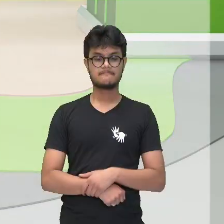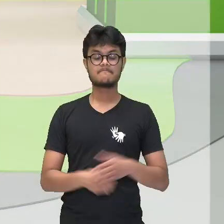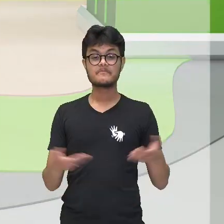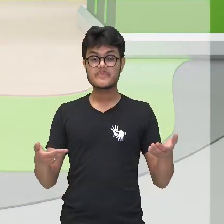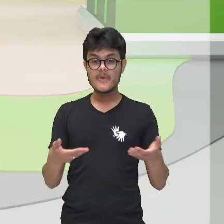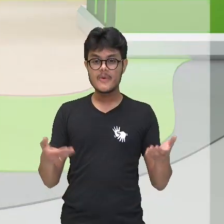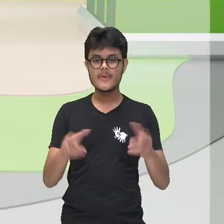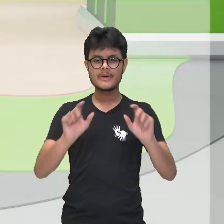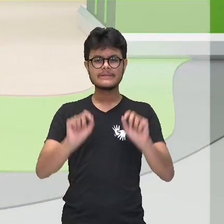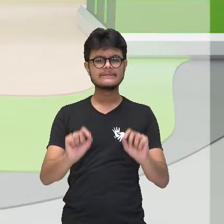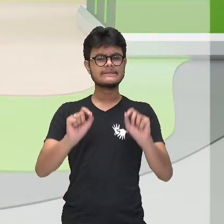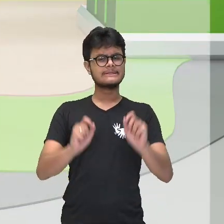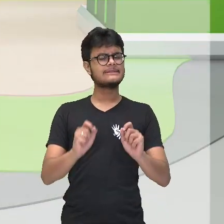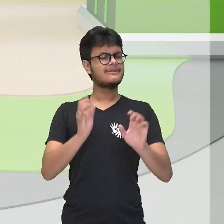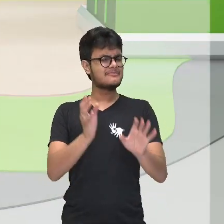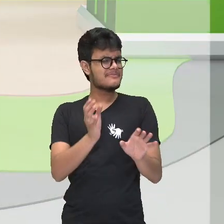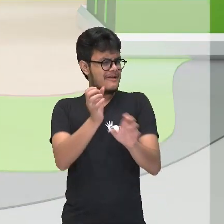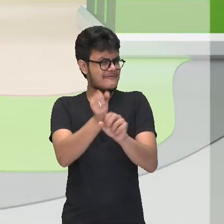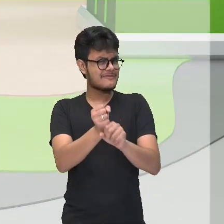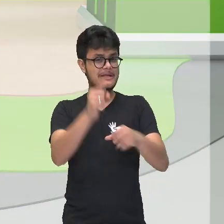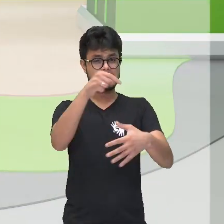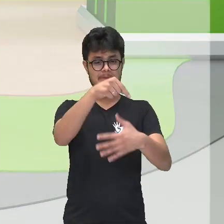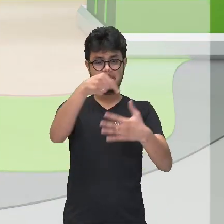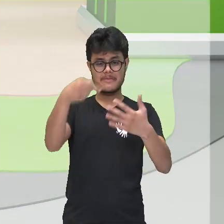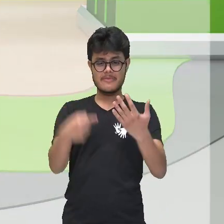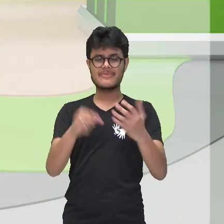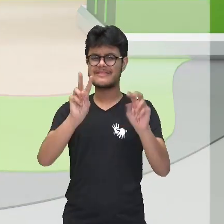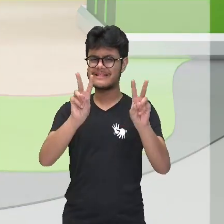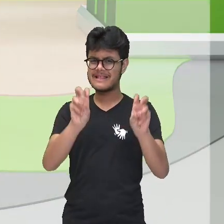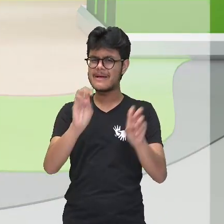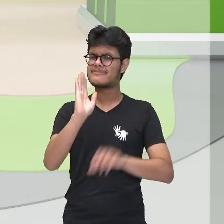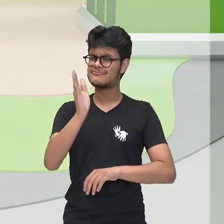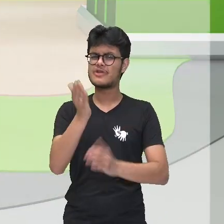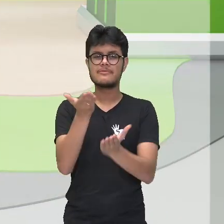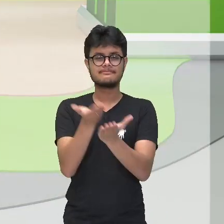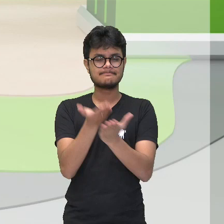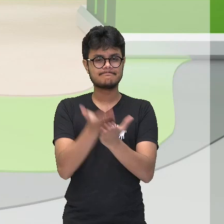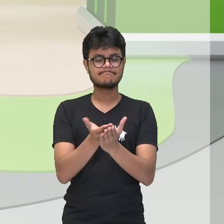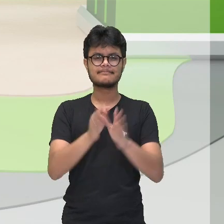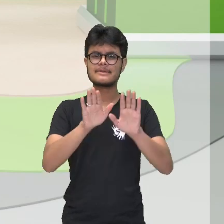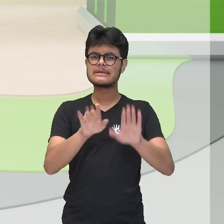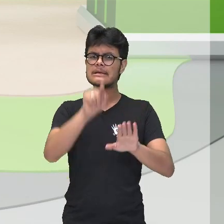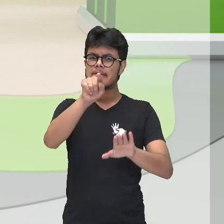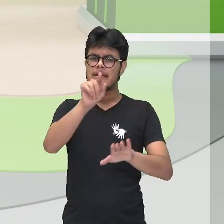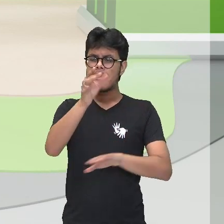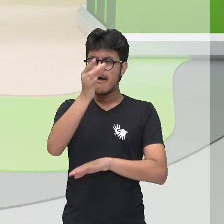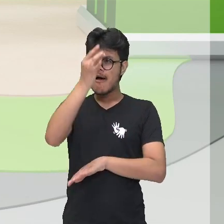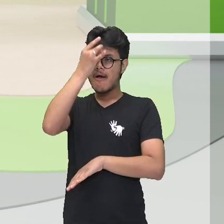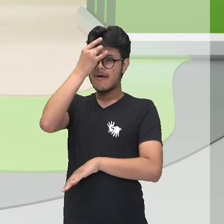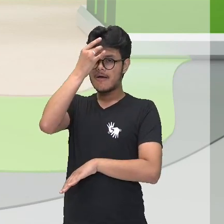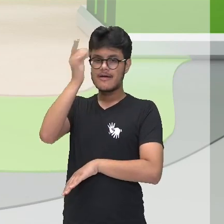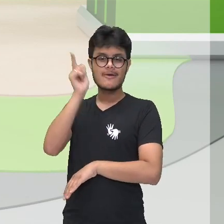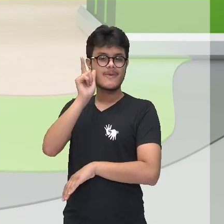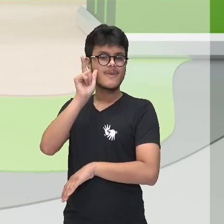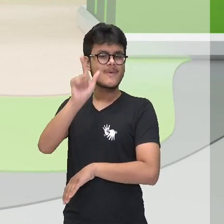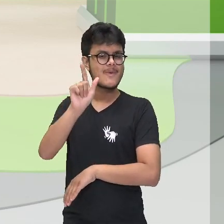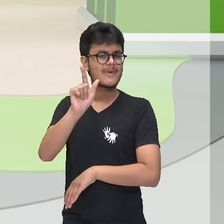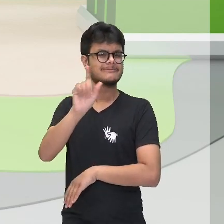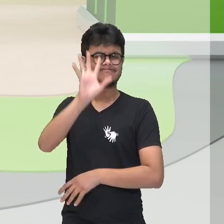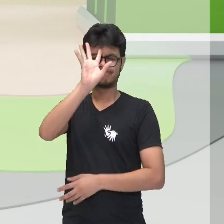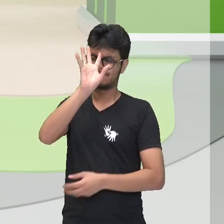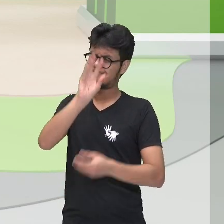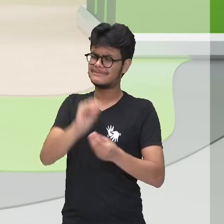Hoje nós vamos aí revisar alguns assuntos, para que vocês possam aí ter a compreensão